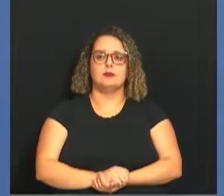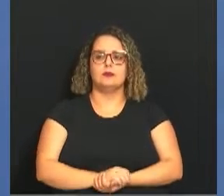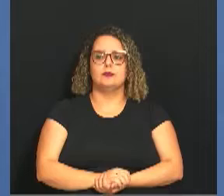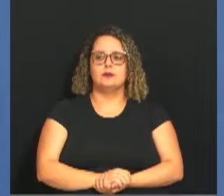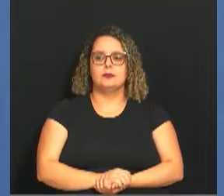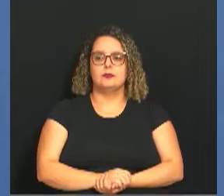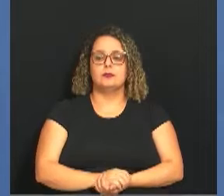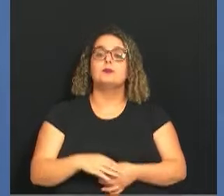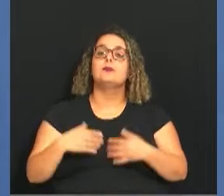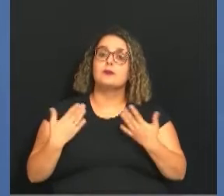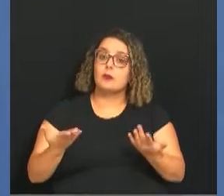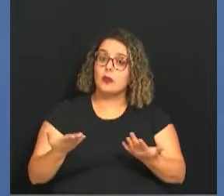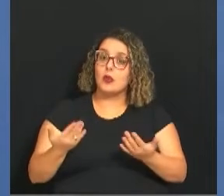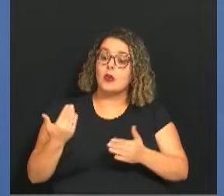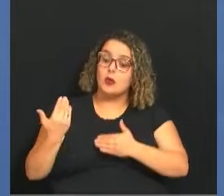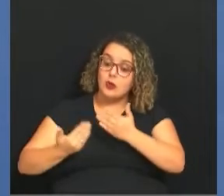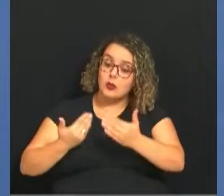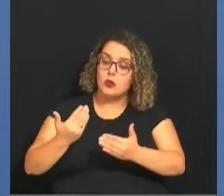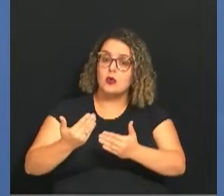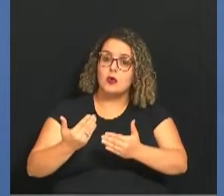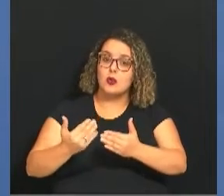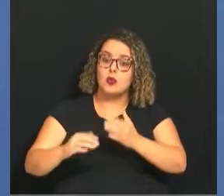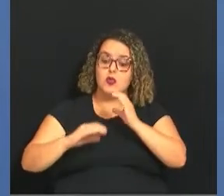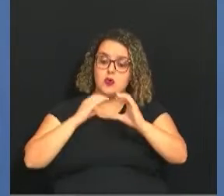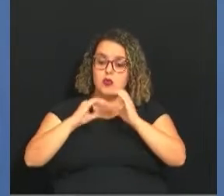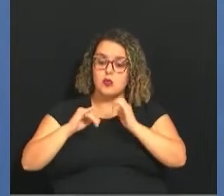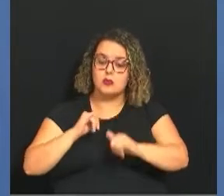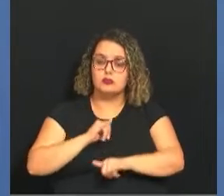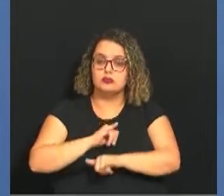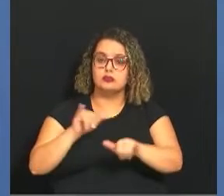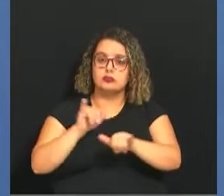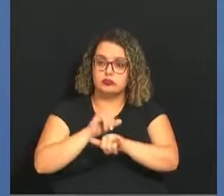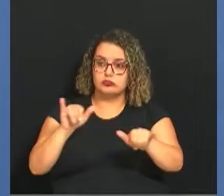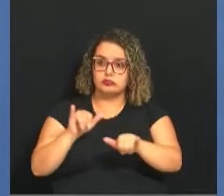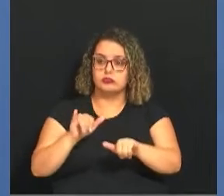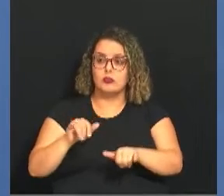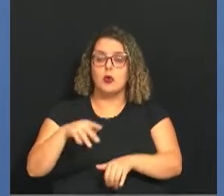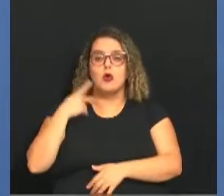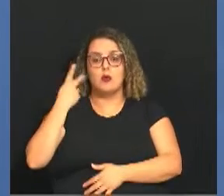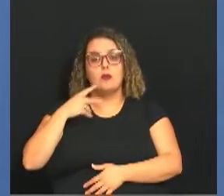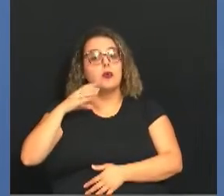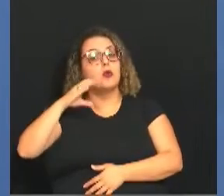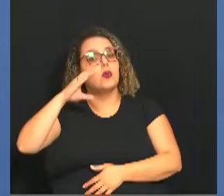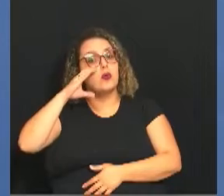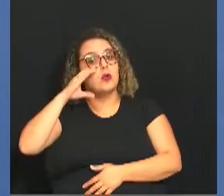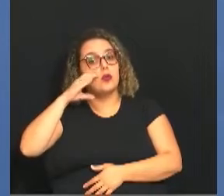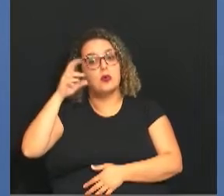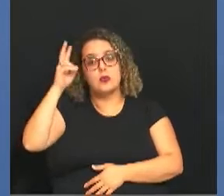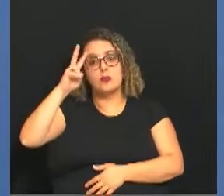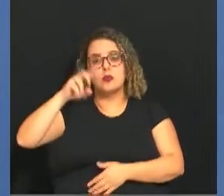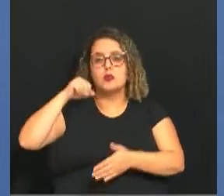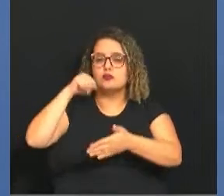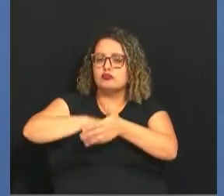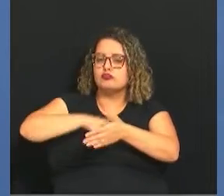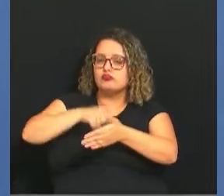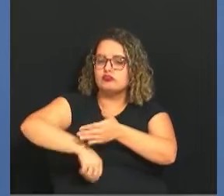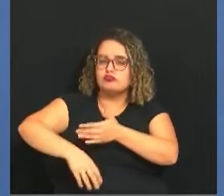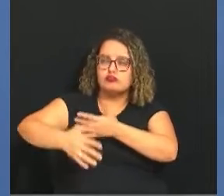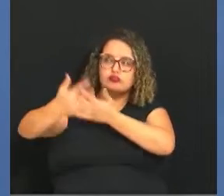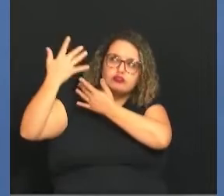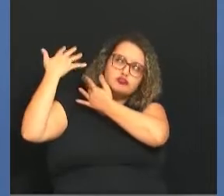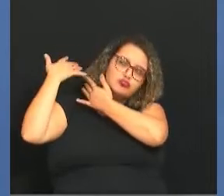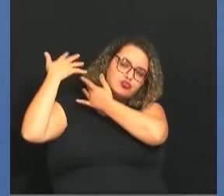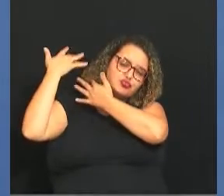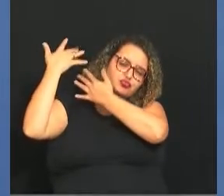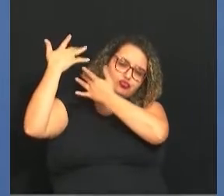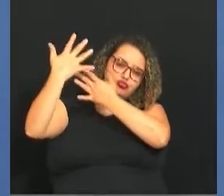E ainda durante o comunicado de vereadores, o vereador Luiz Cirilo lembrou de uma luta antiga em que ele levou a demanda